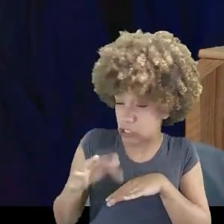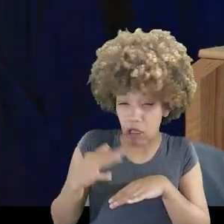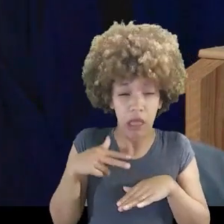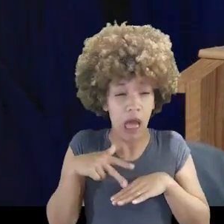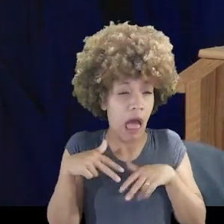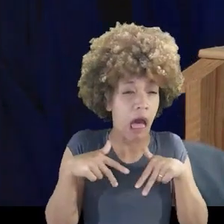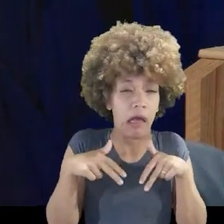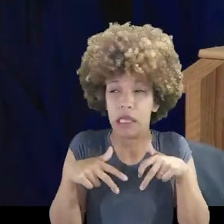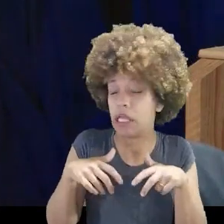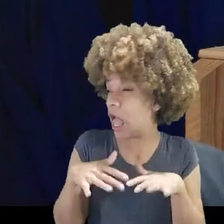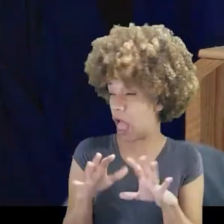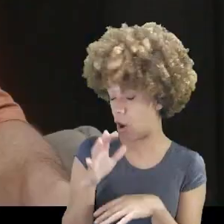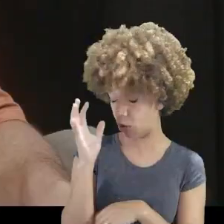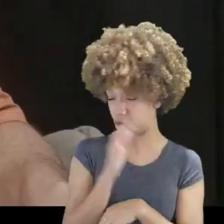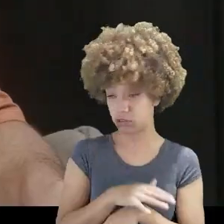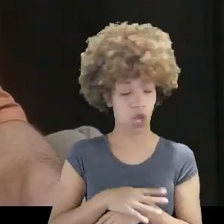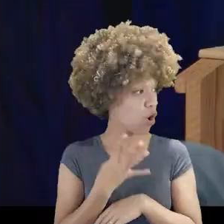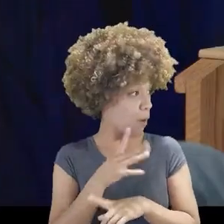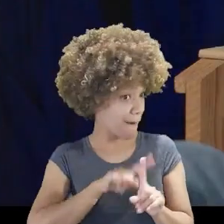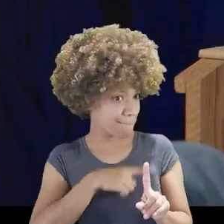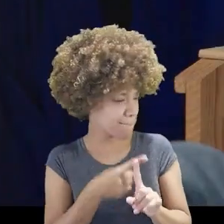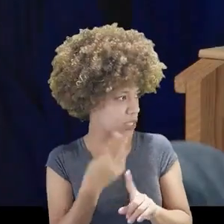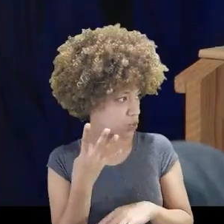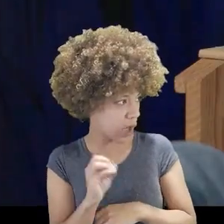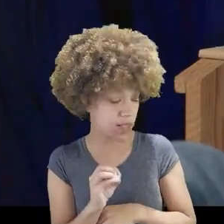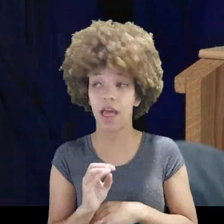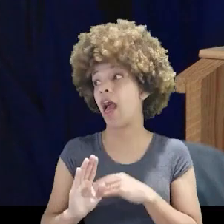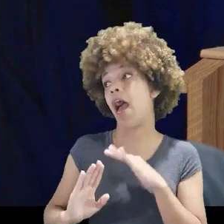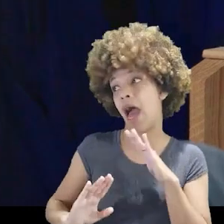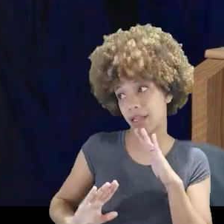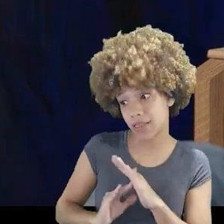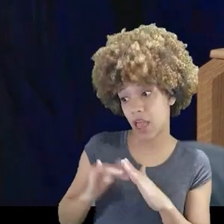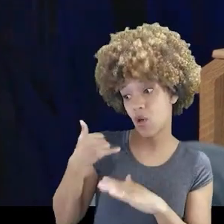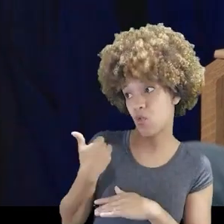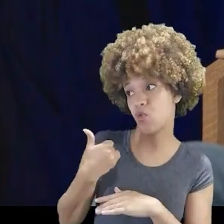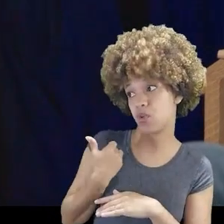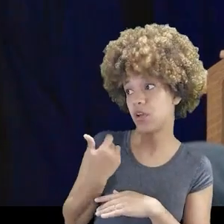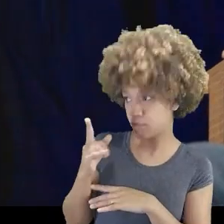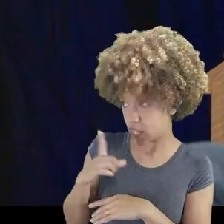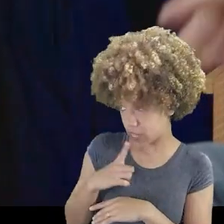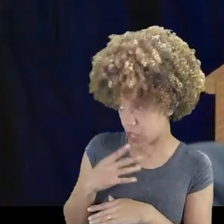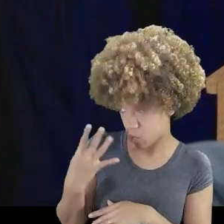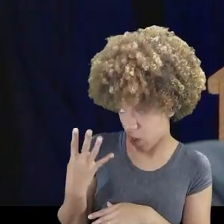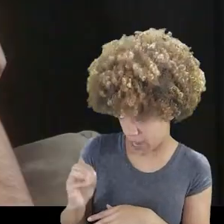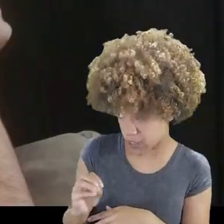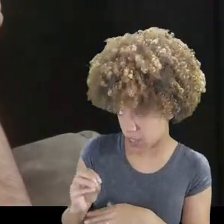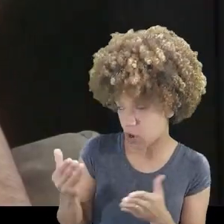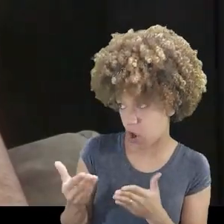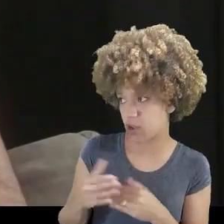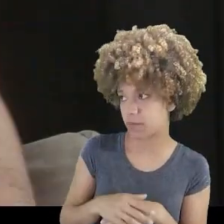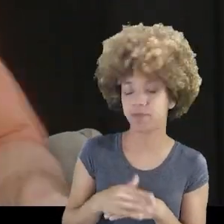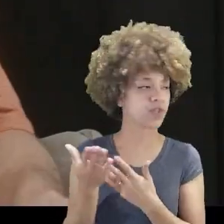vai ficar é uma coisa horrorosa com 40 anos até extinguir o teu tônus e tal você não tem 40